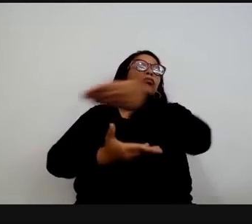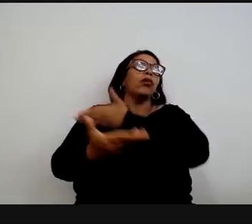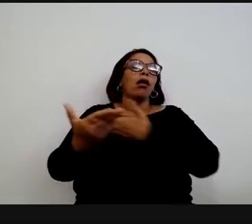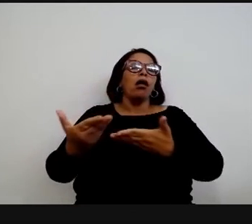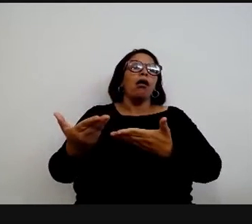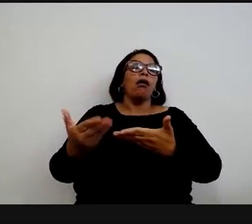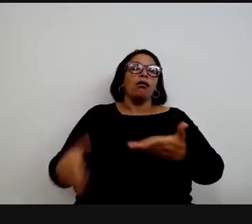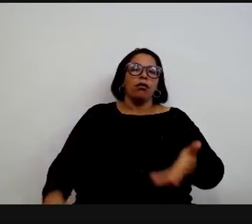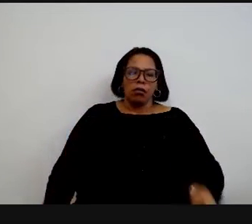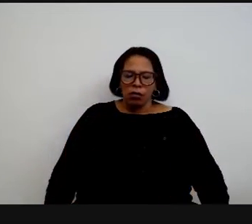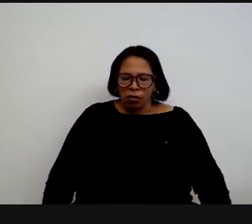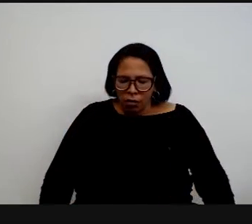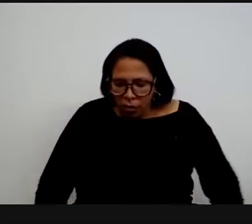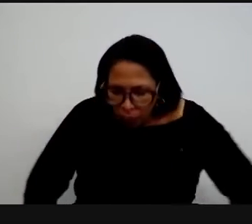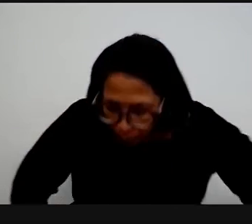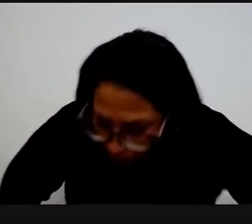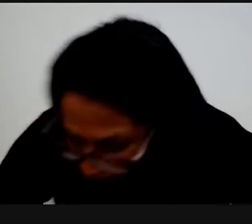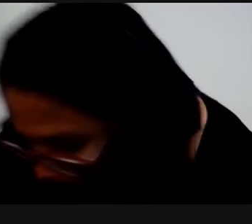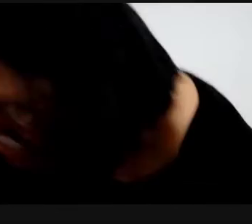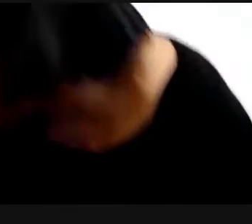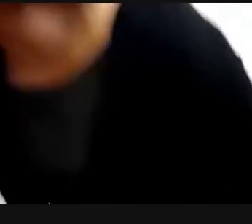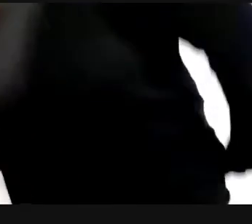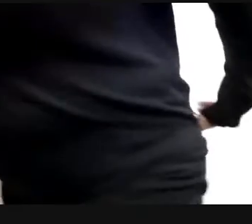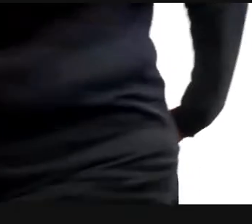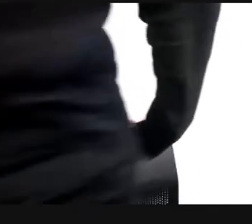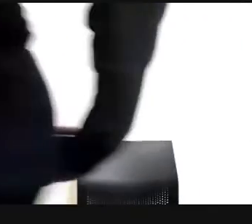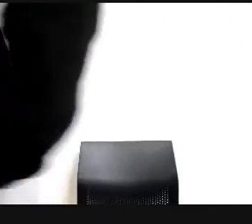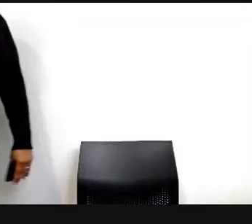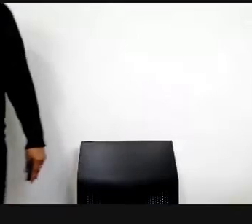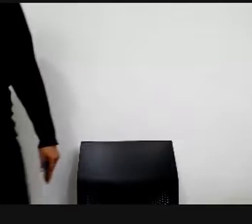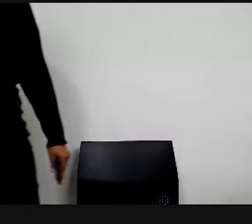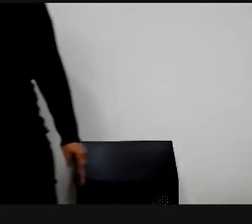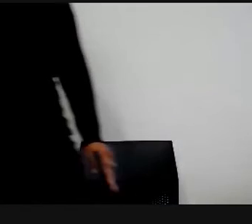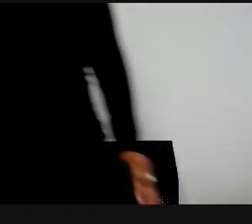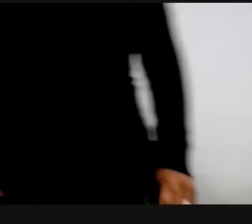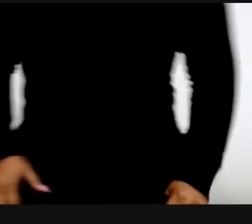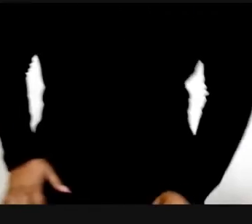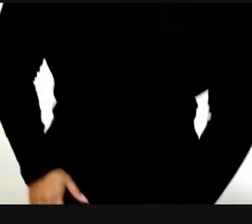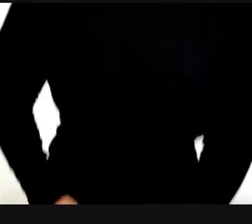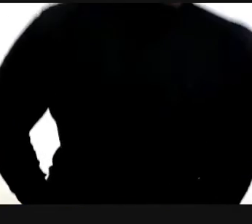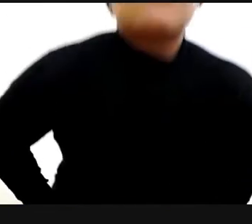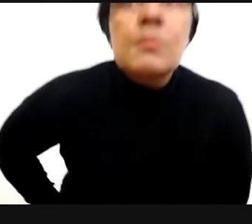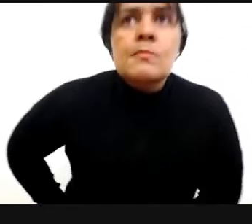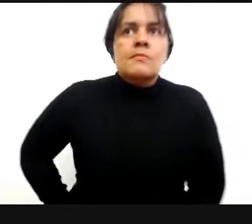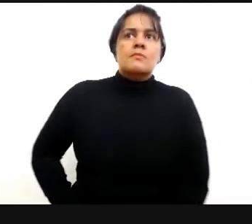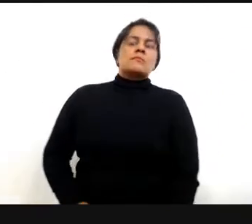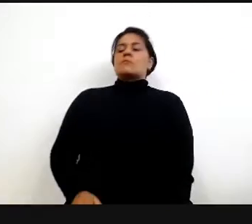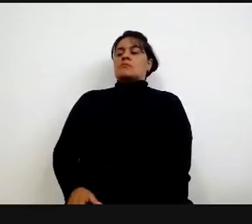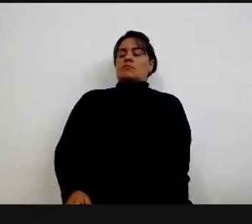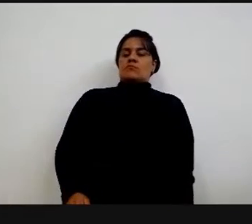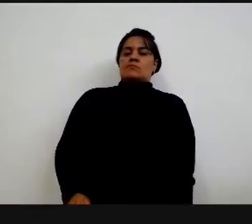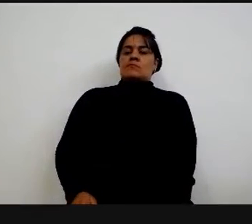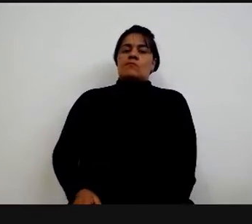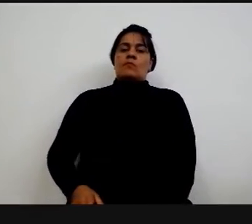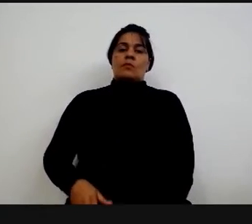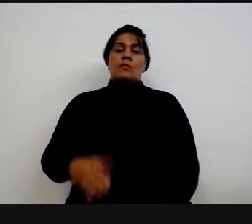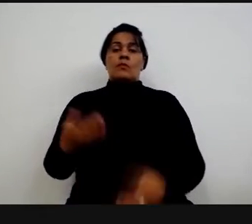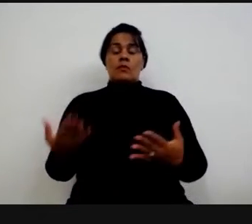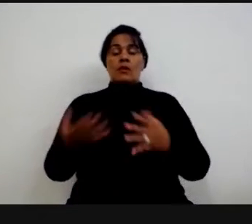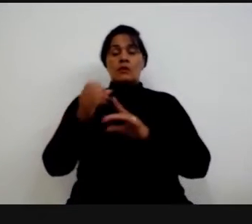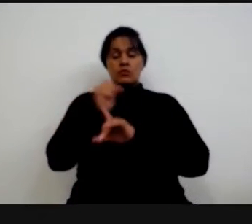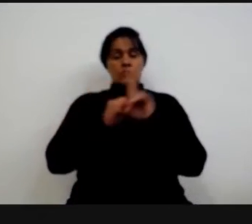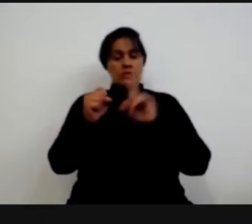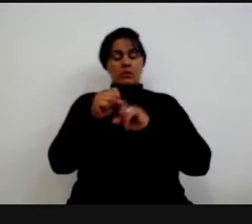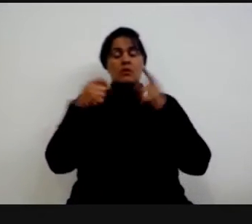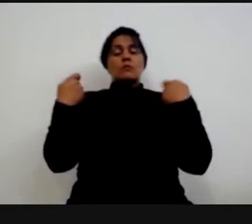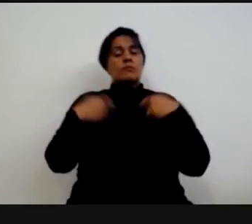o parlamento também aprende com a extensão. Não é só a sociedade que precisa de aprender com essa